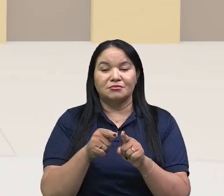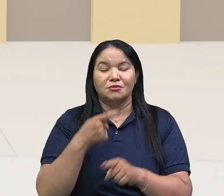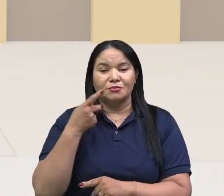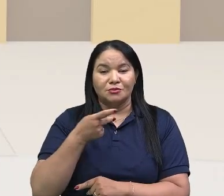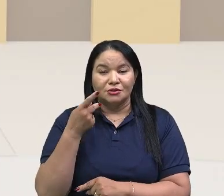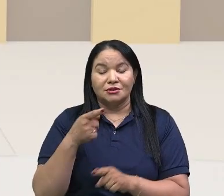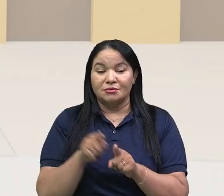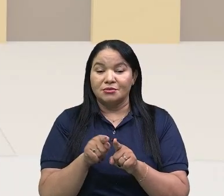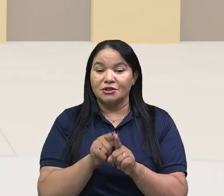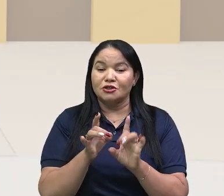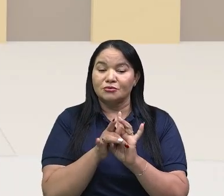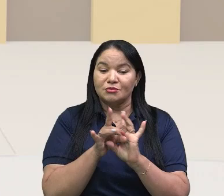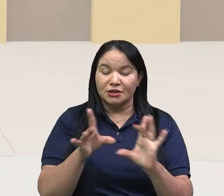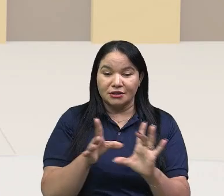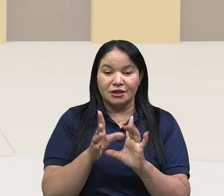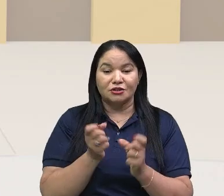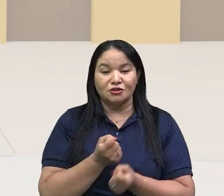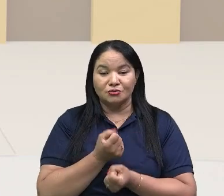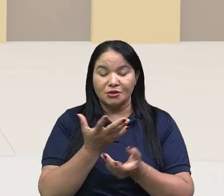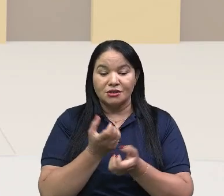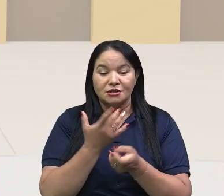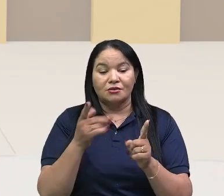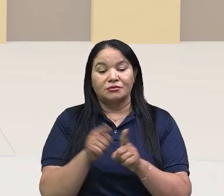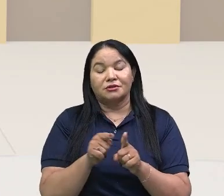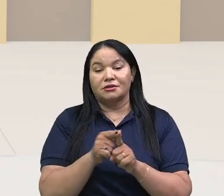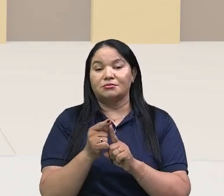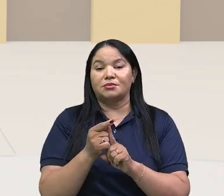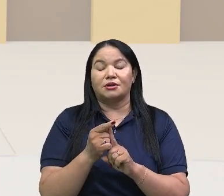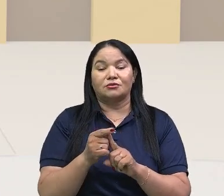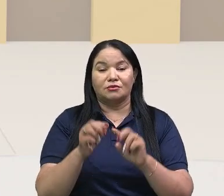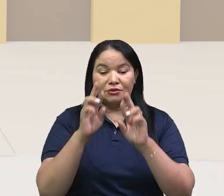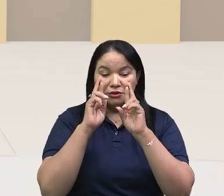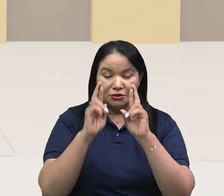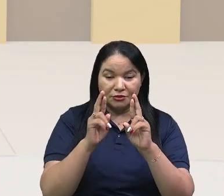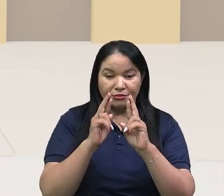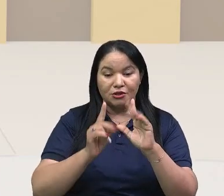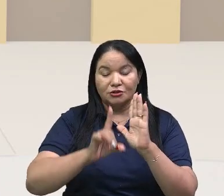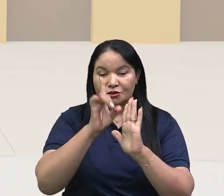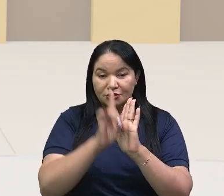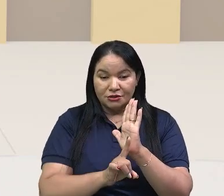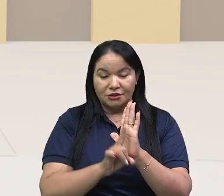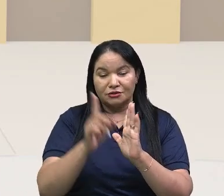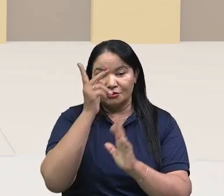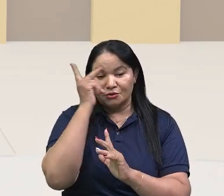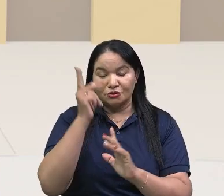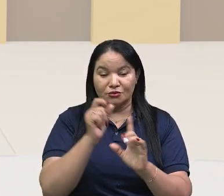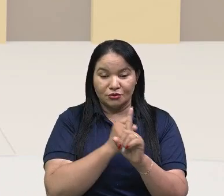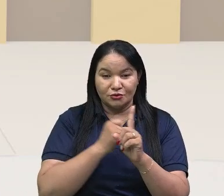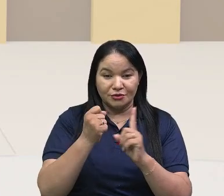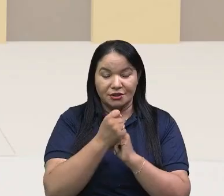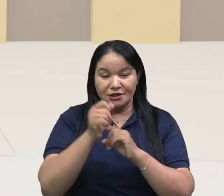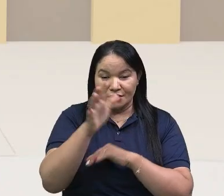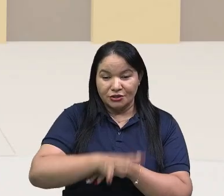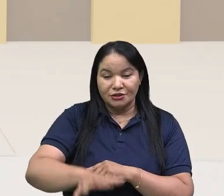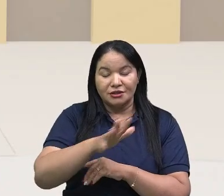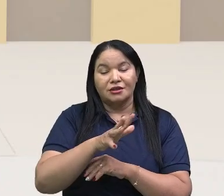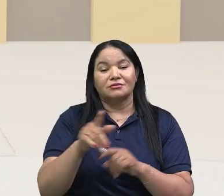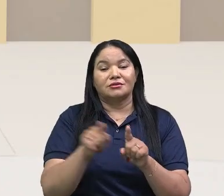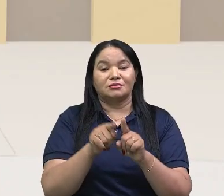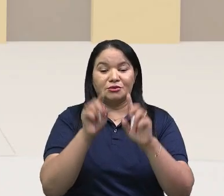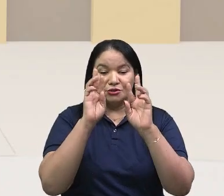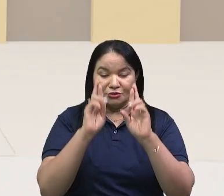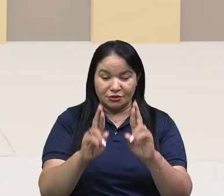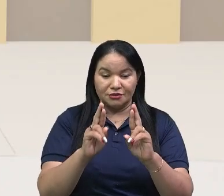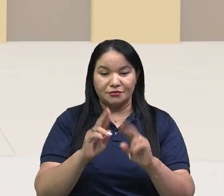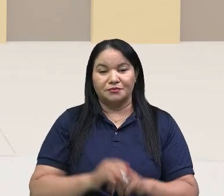a liberdade de expressão e também o respeito aos direitos do ser humano, né, da sociedade de um modo geral. Muito bem.